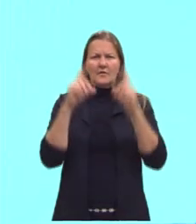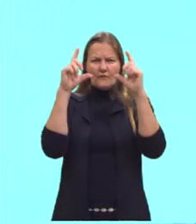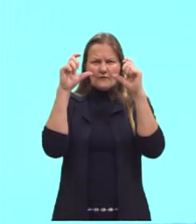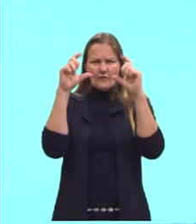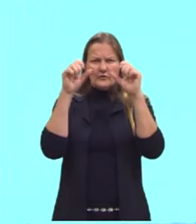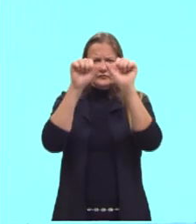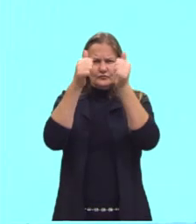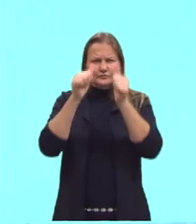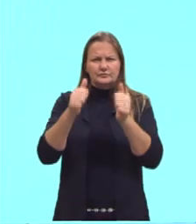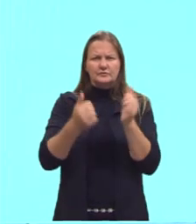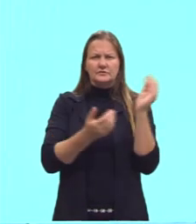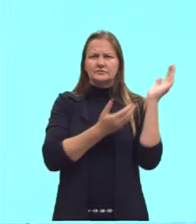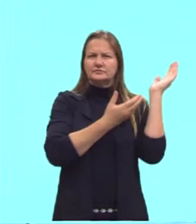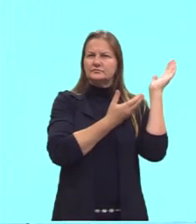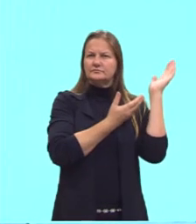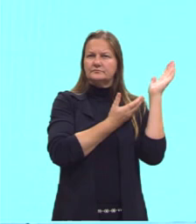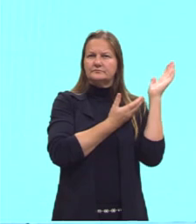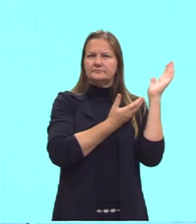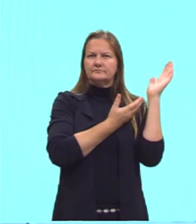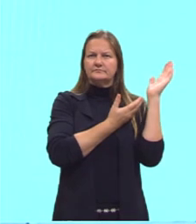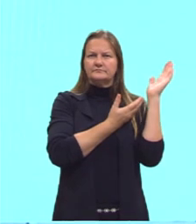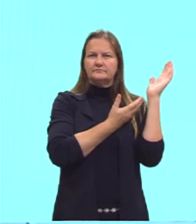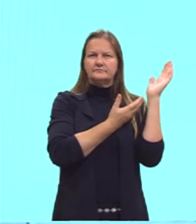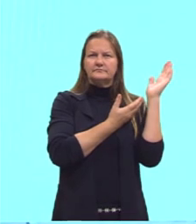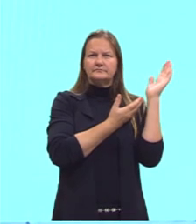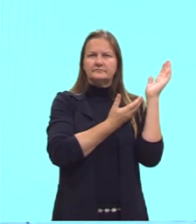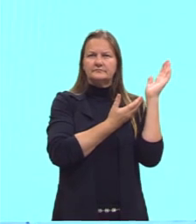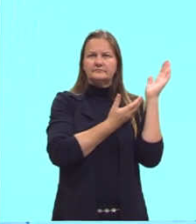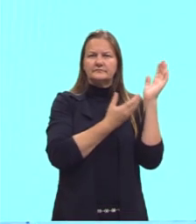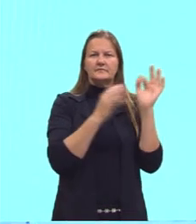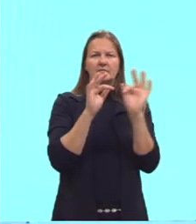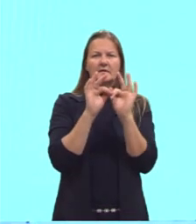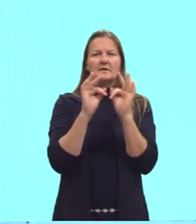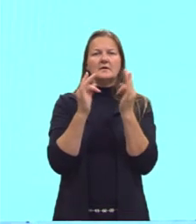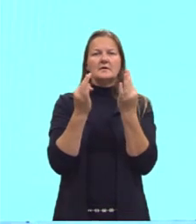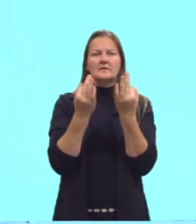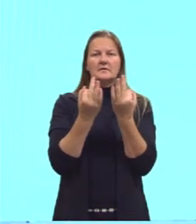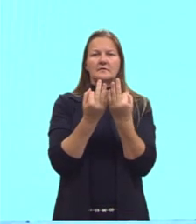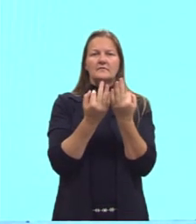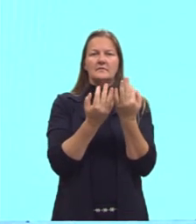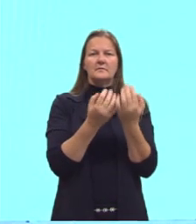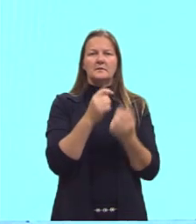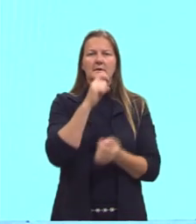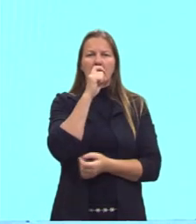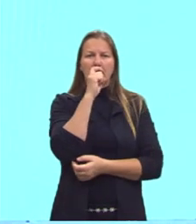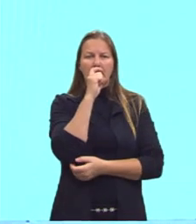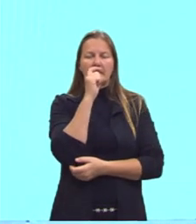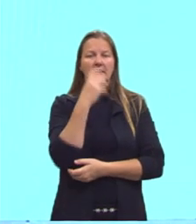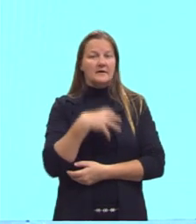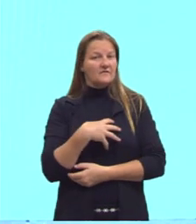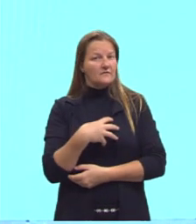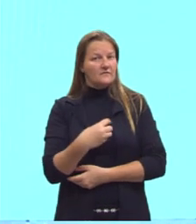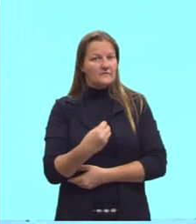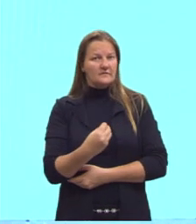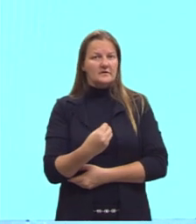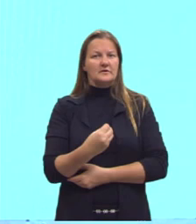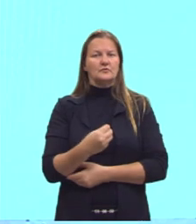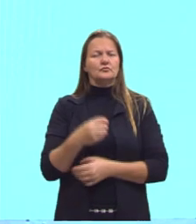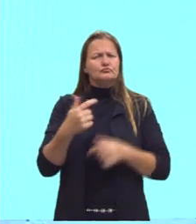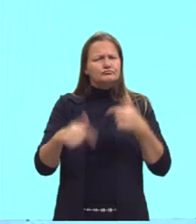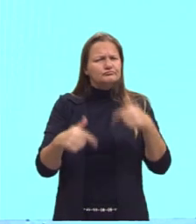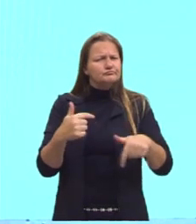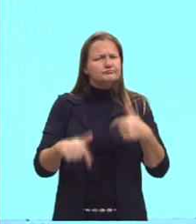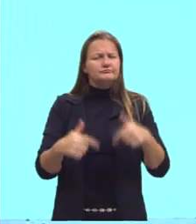imagem que tava aqui né vai mostrar aqui pra vocês ó a uma família né o pai ali os filhos justamente